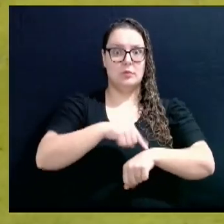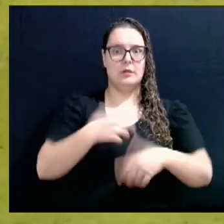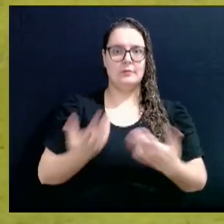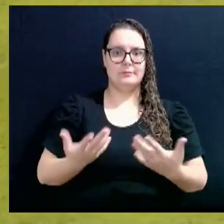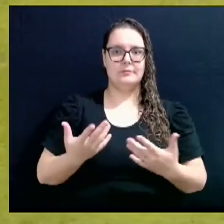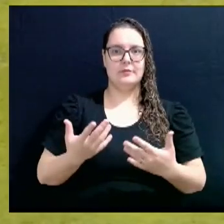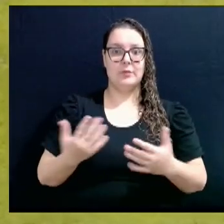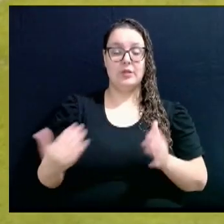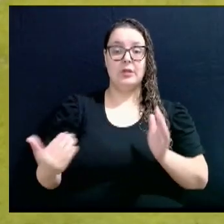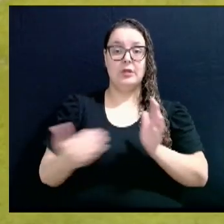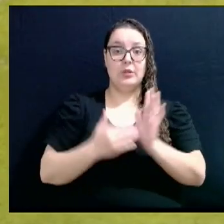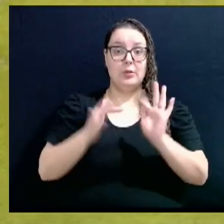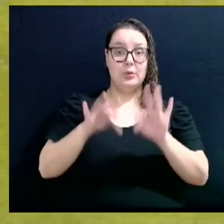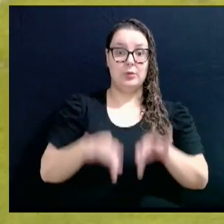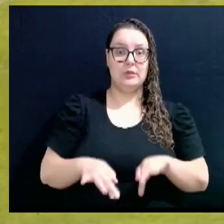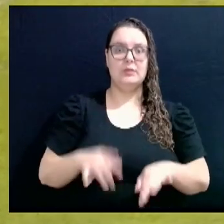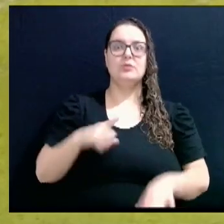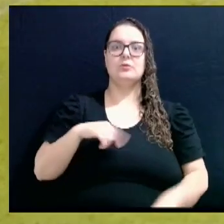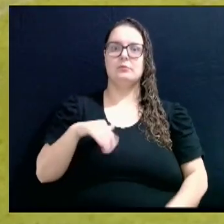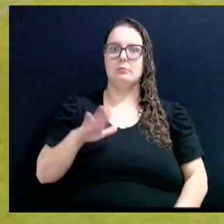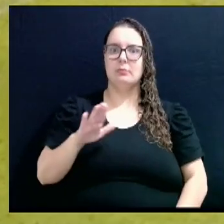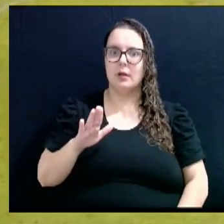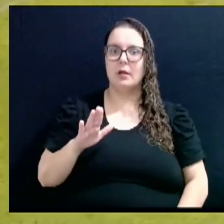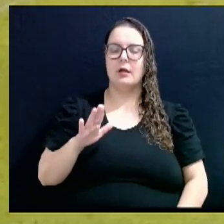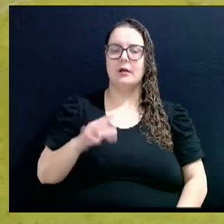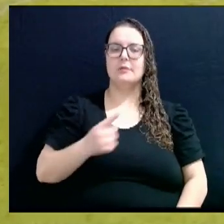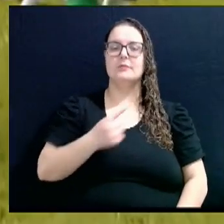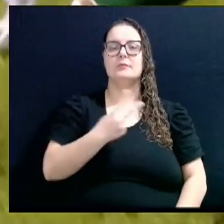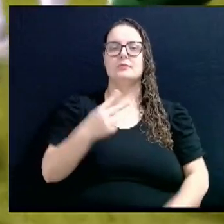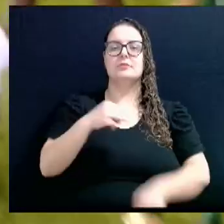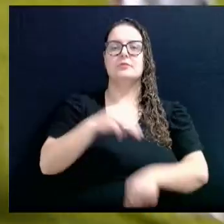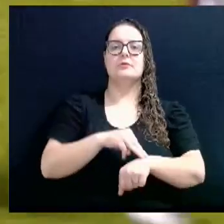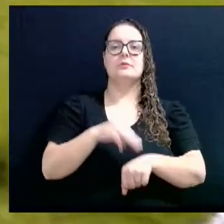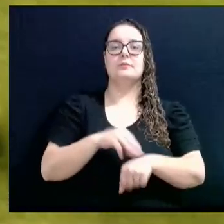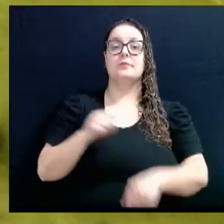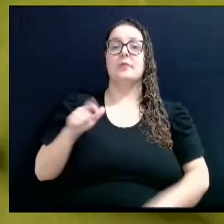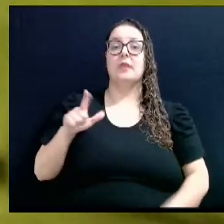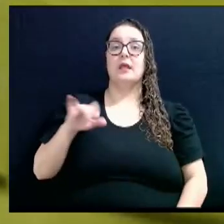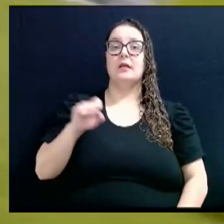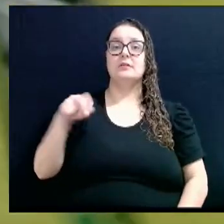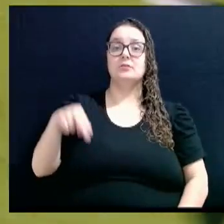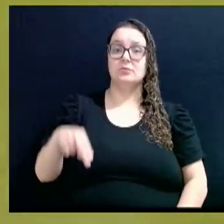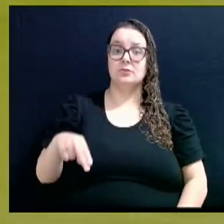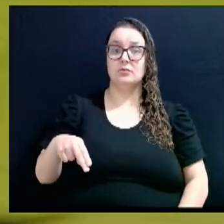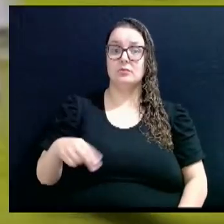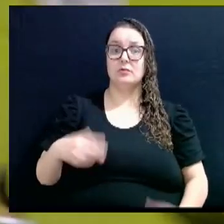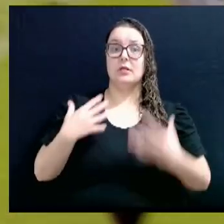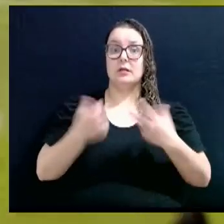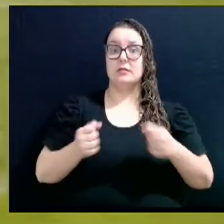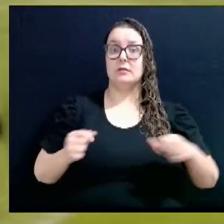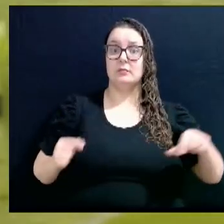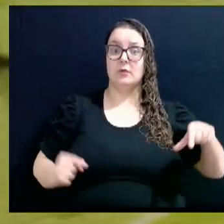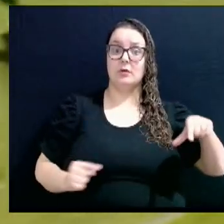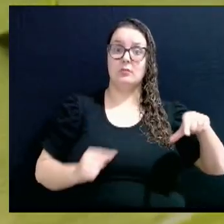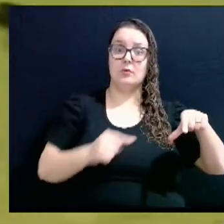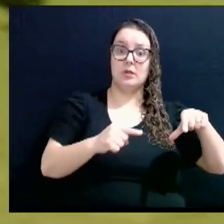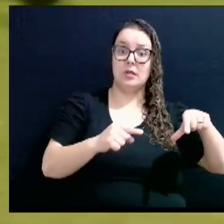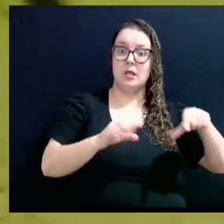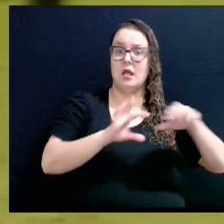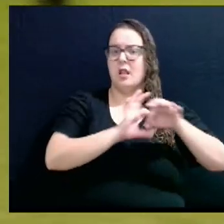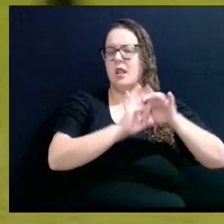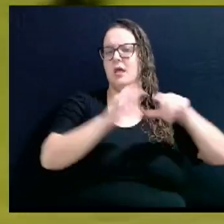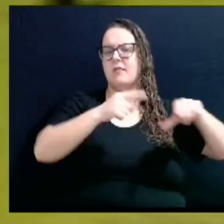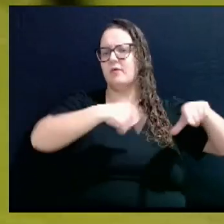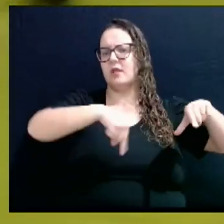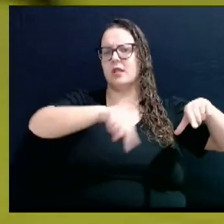final tinha mais. Aos 12 minutos, Alisson Tadei recebeu cruzamento rasteiro livre na área e só